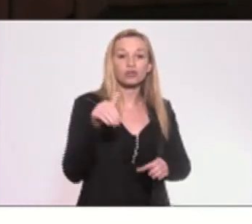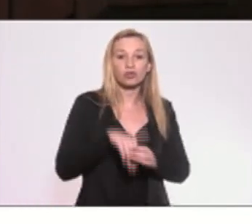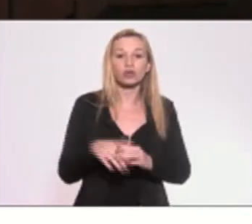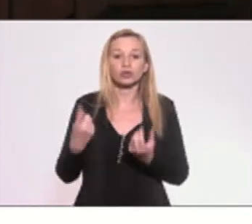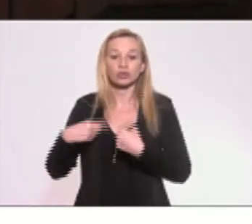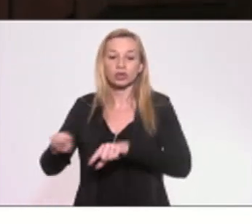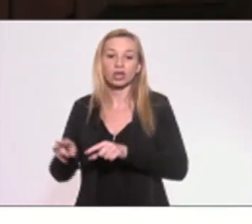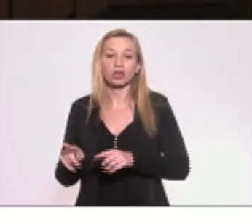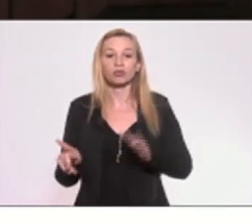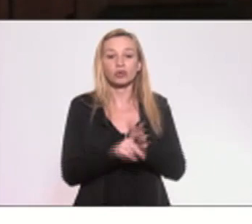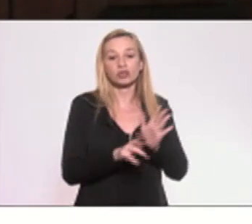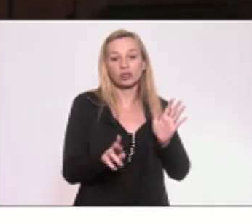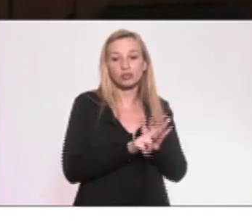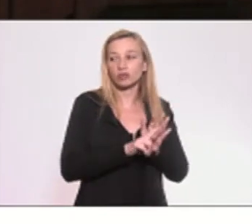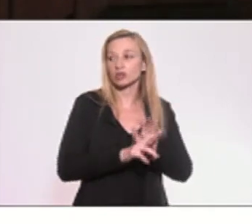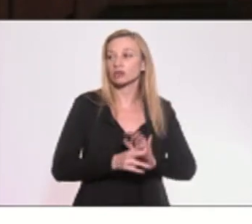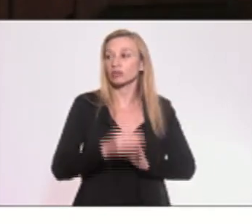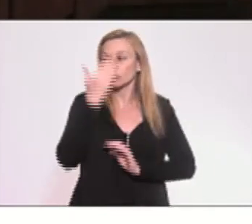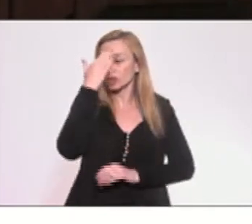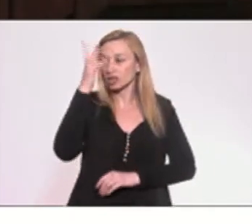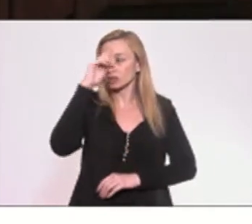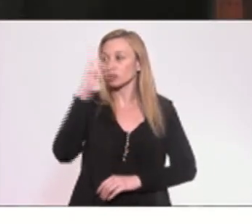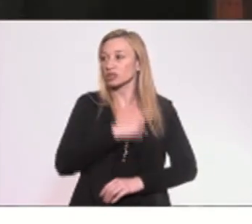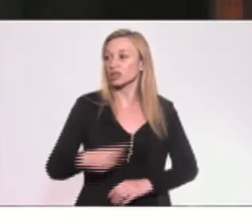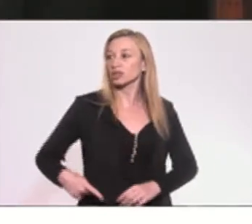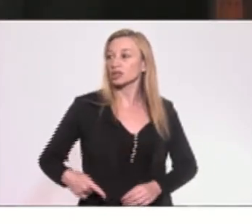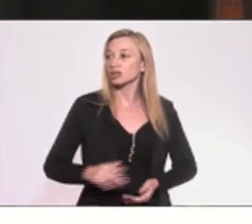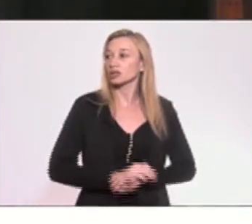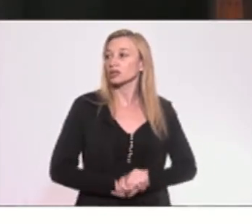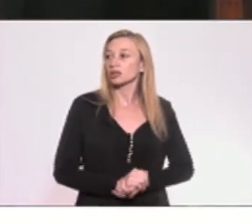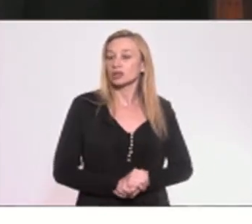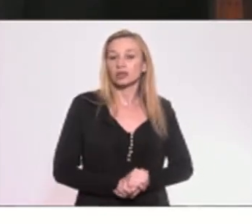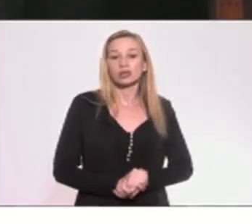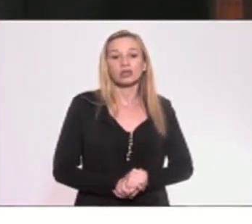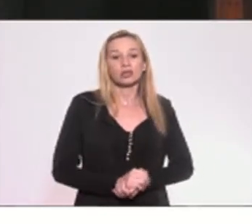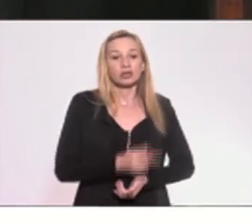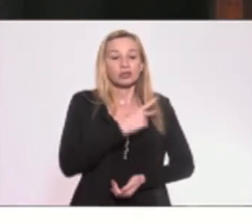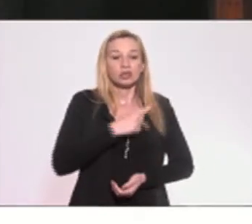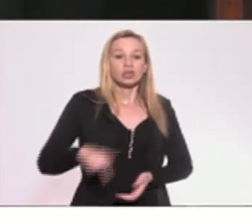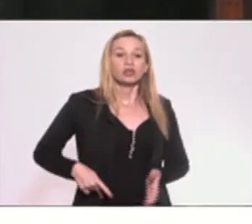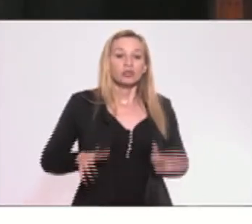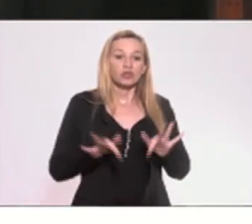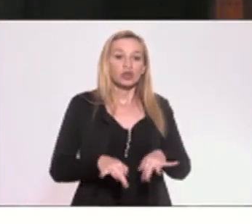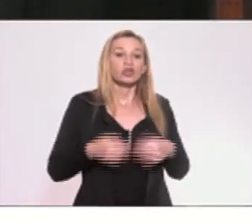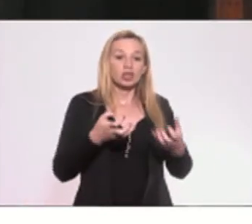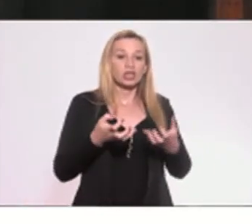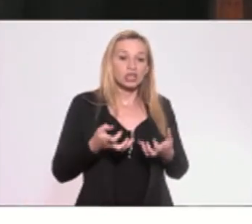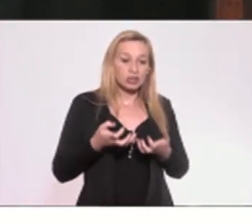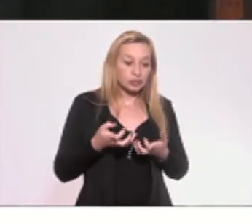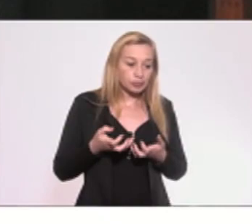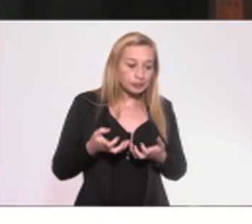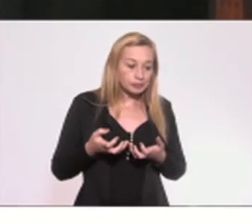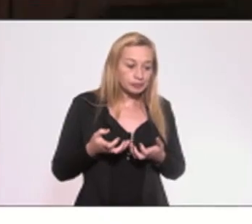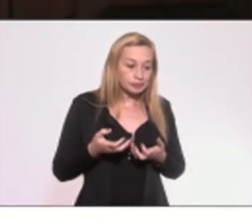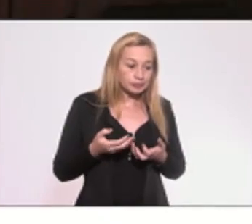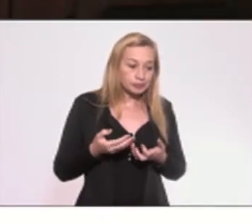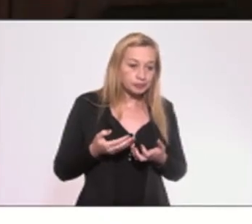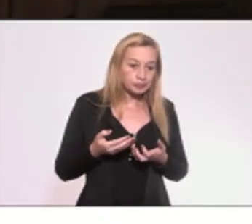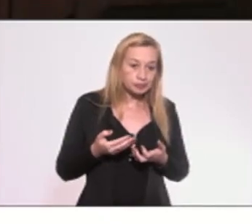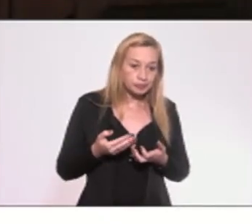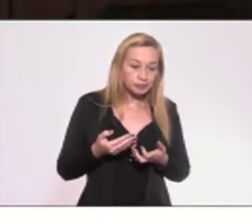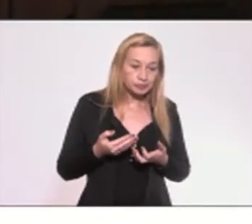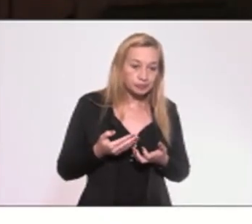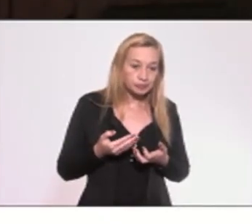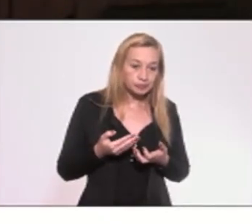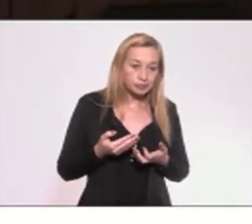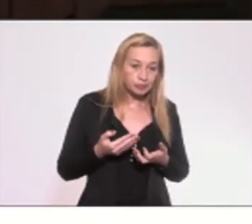contrário ao projeto de resolução. Obrigado, presidente. Presidente, por fim, eu só queria solicitar que tivesse